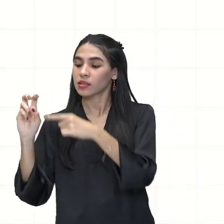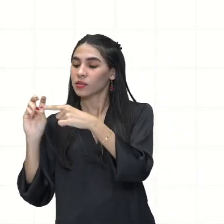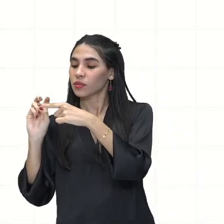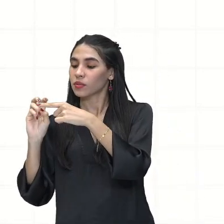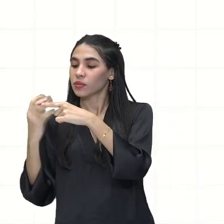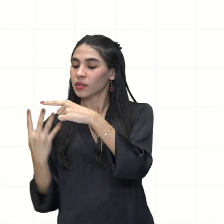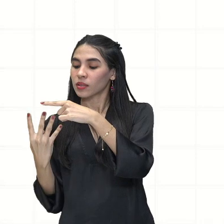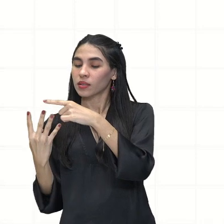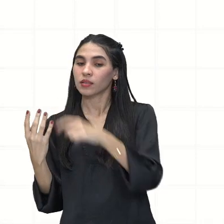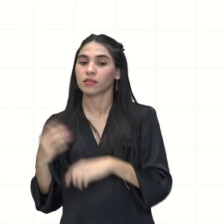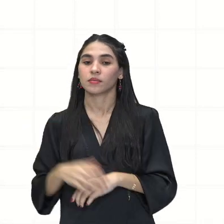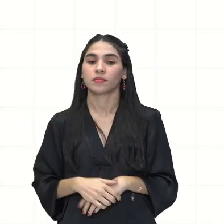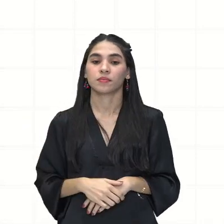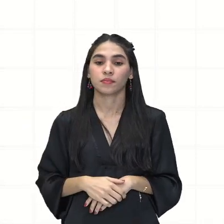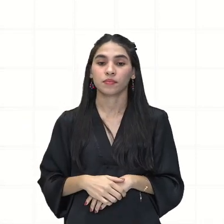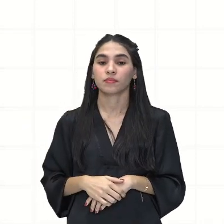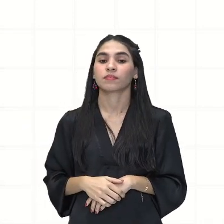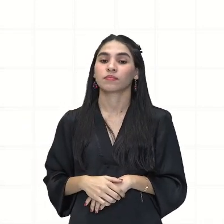por 4 deu